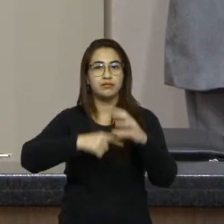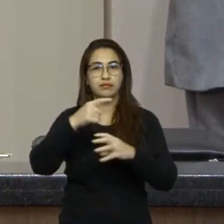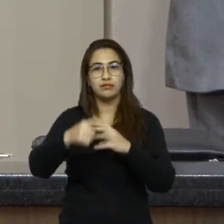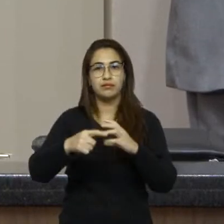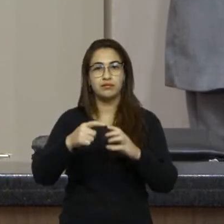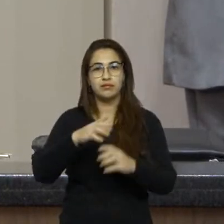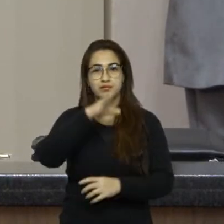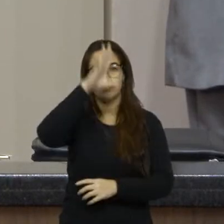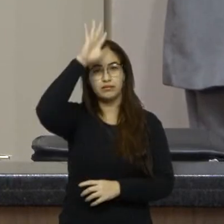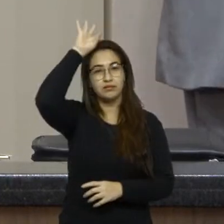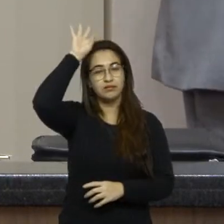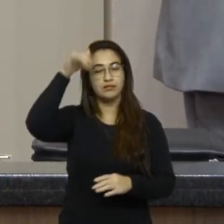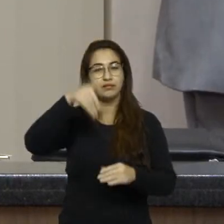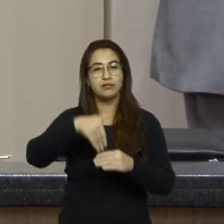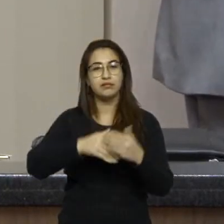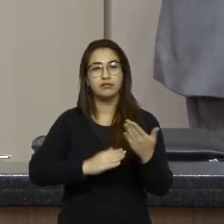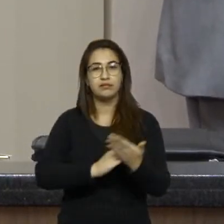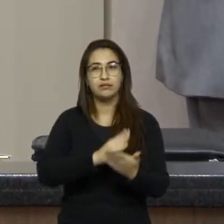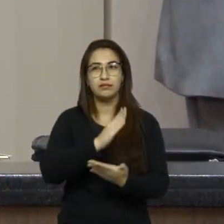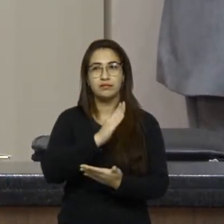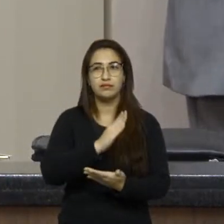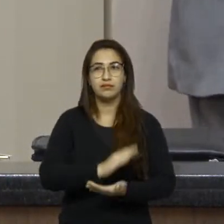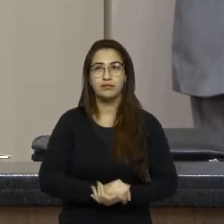em votação, está aprovado.